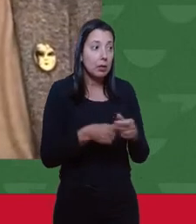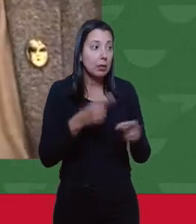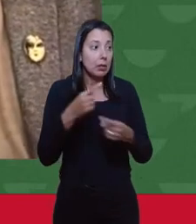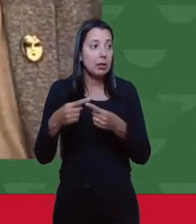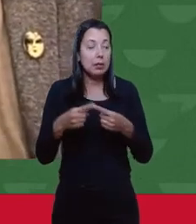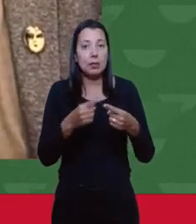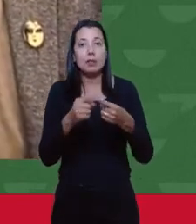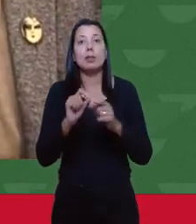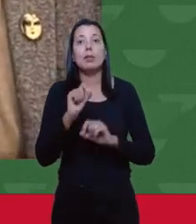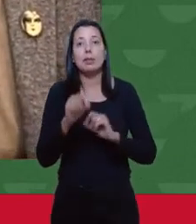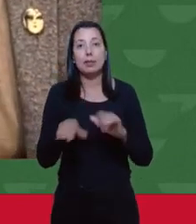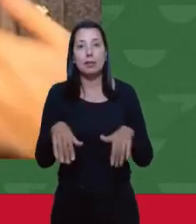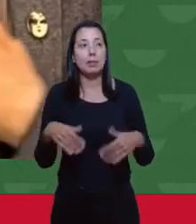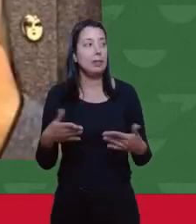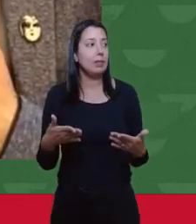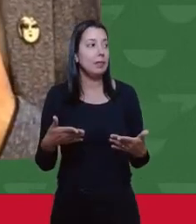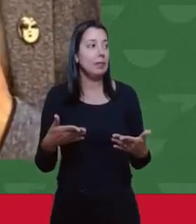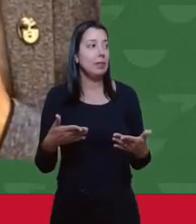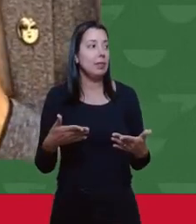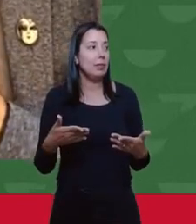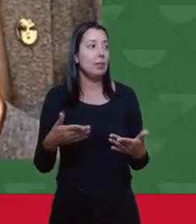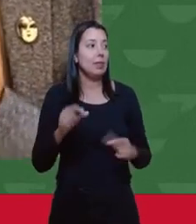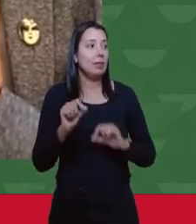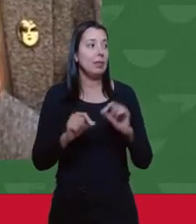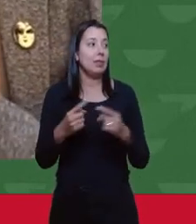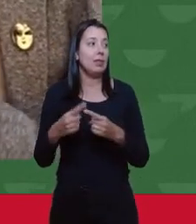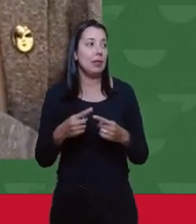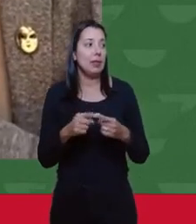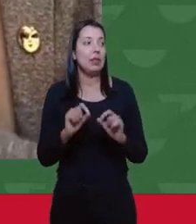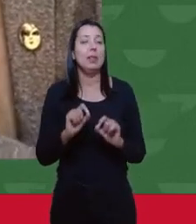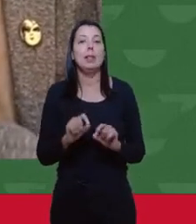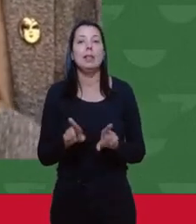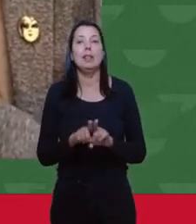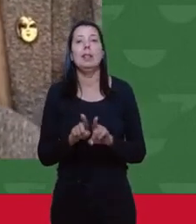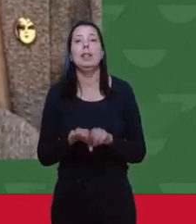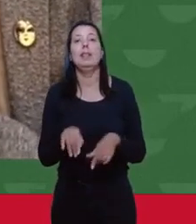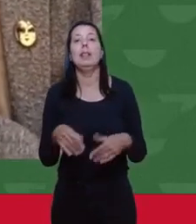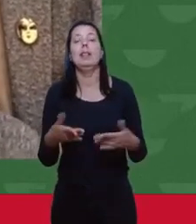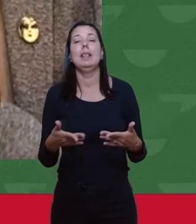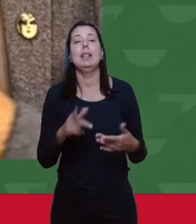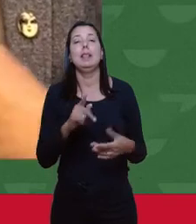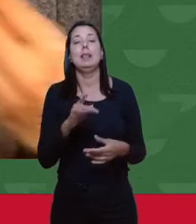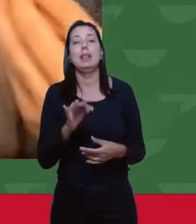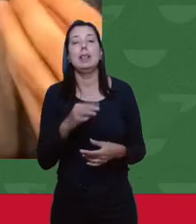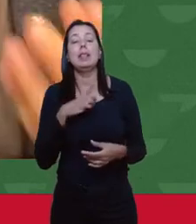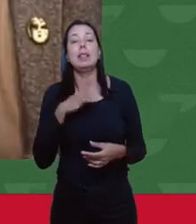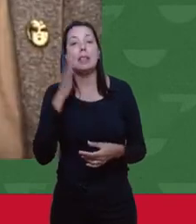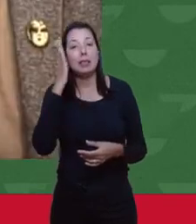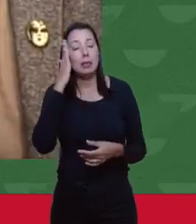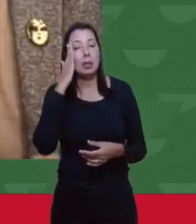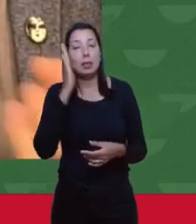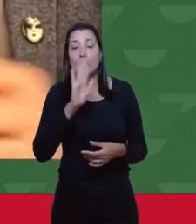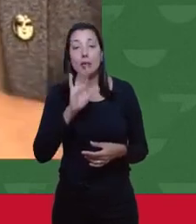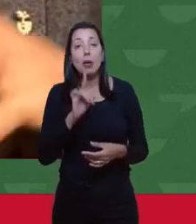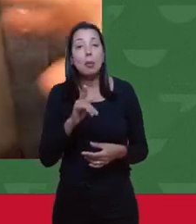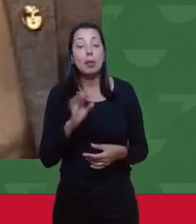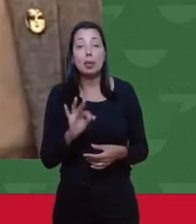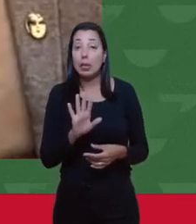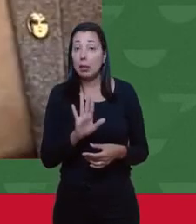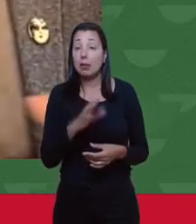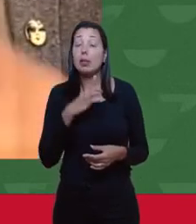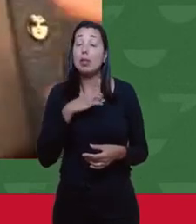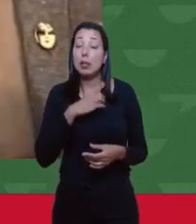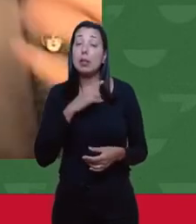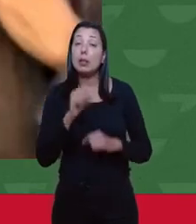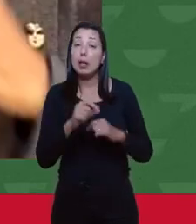mais intensamente. E eu digo isso assim, sabendo de todas as contradições que o PT tem, sabendo que o PT não é só um PT, né? Que o PT tem